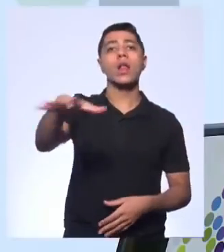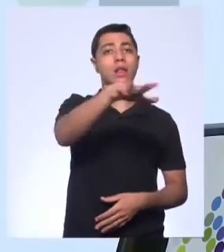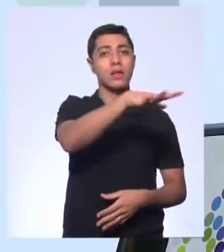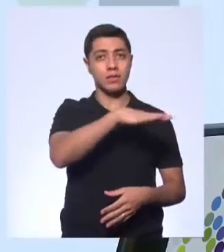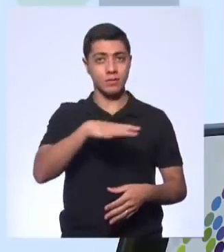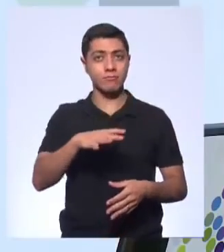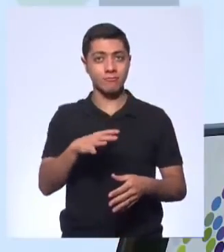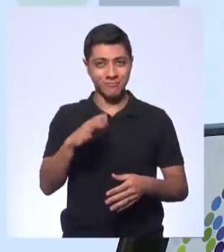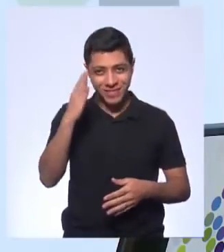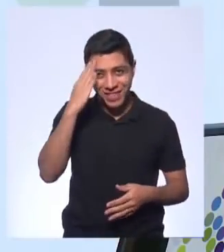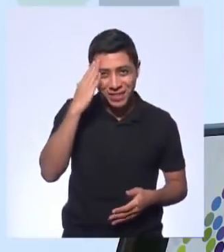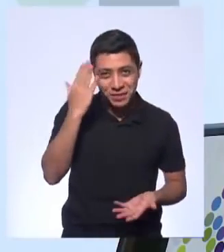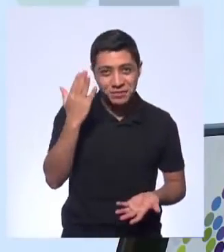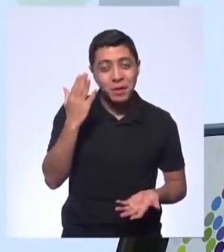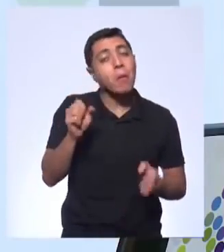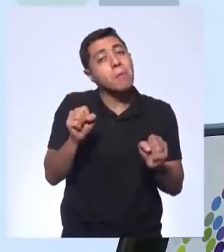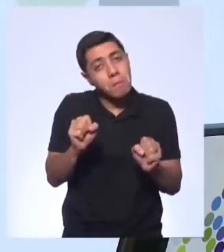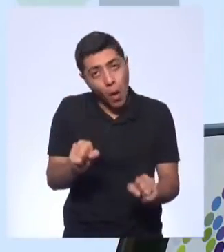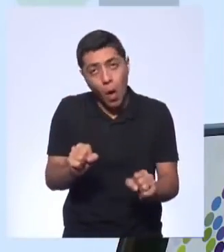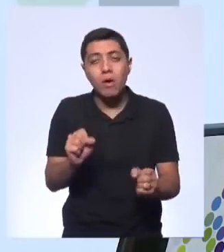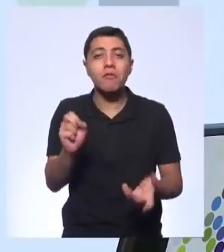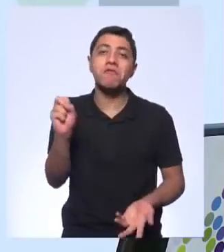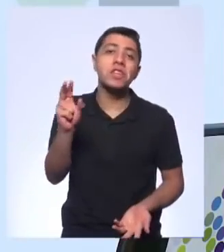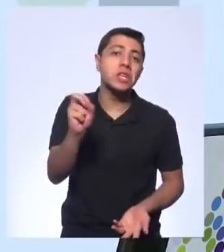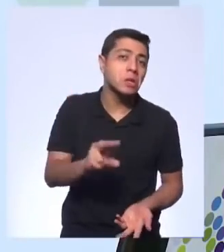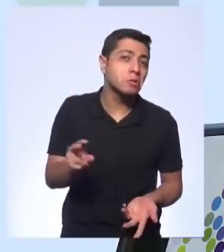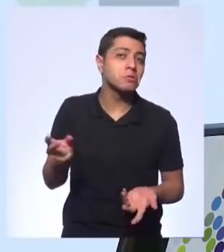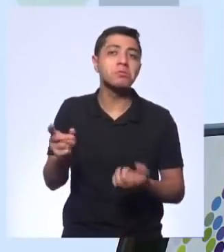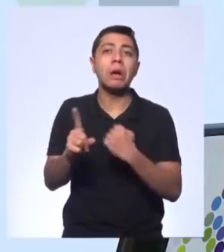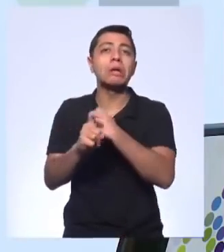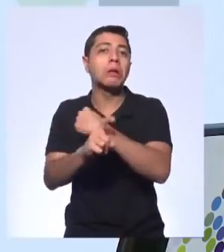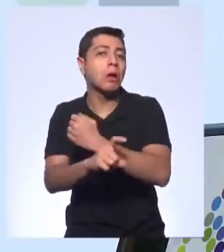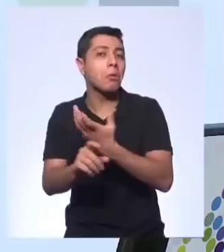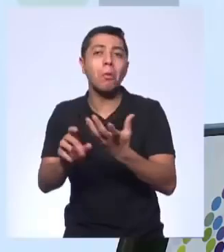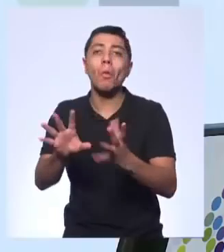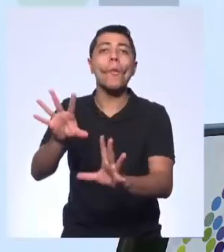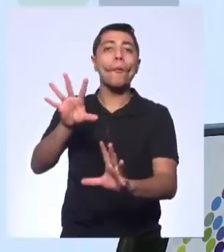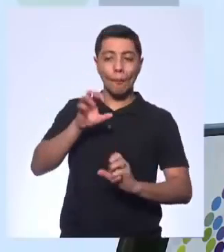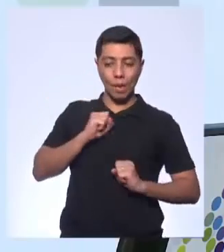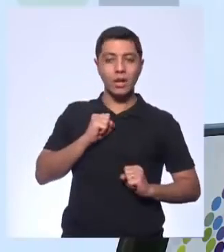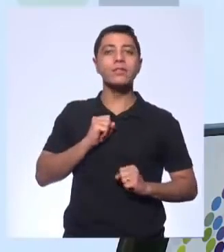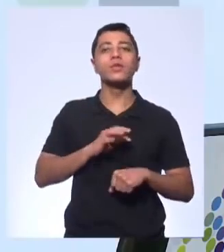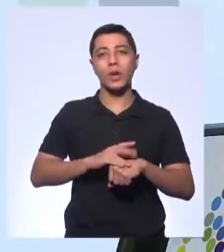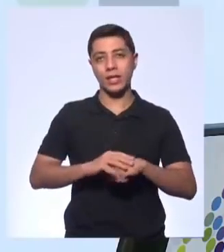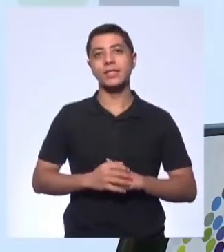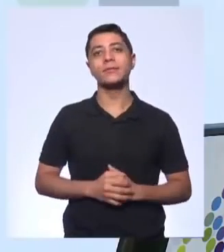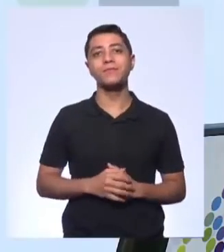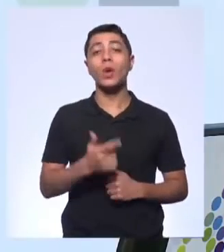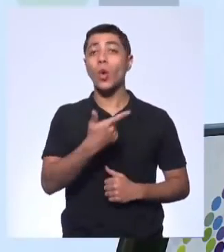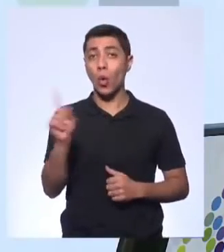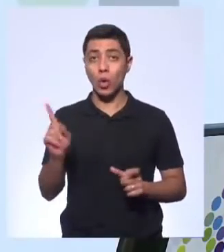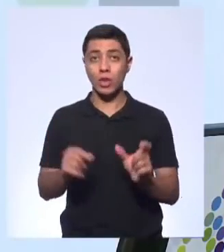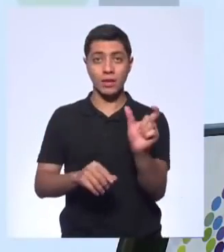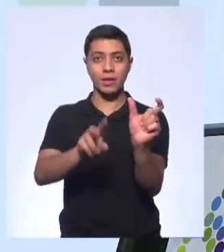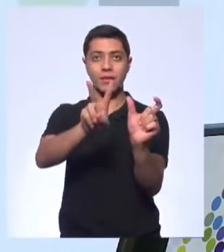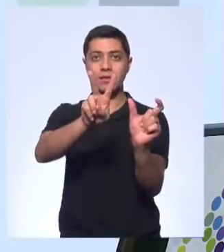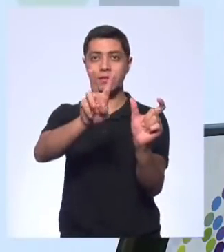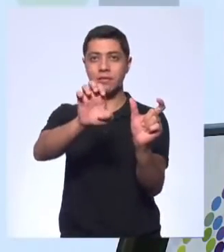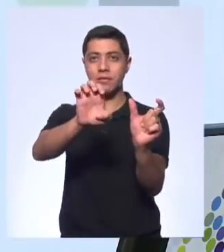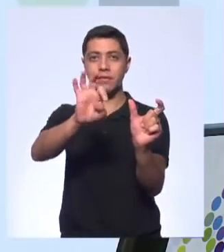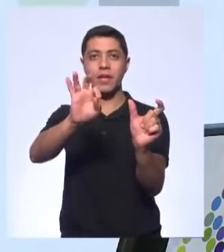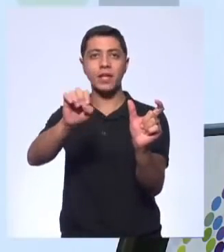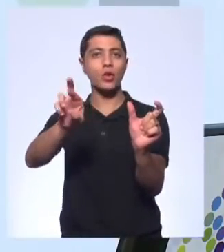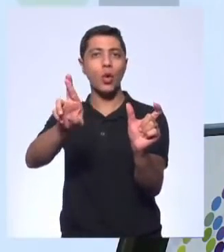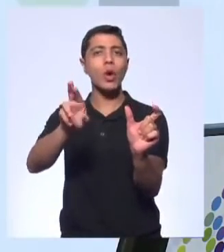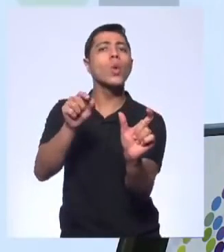No caso, o vírus, de repente, uma bactéria, enfim, sem que ele manifeste, né? Então, o vetor ele não vai manifestar a doença, ele